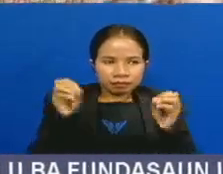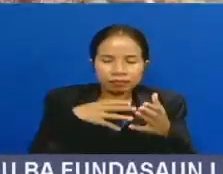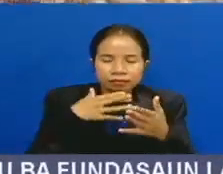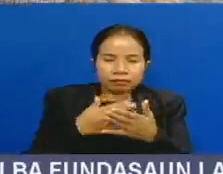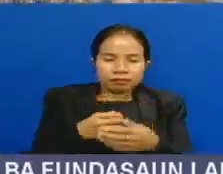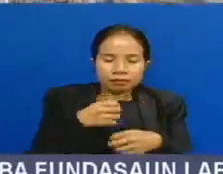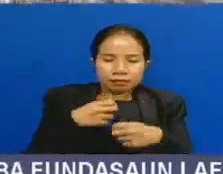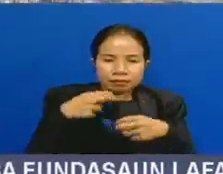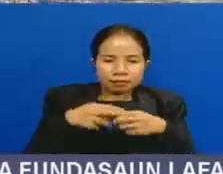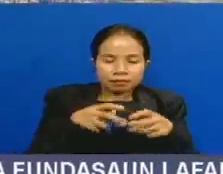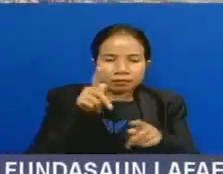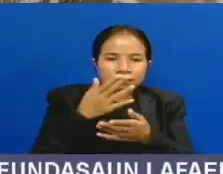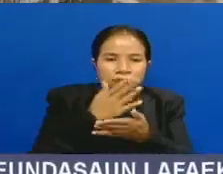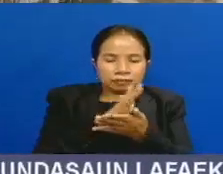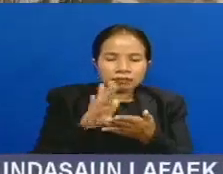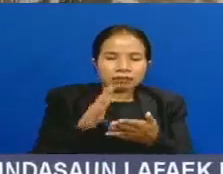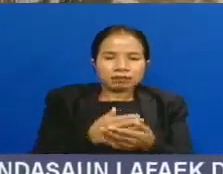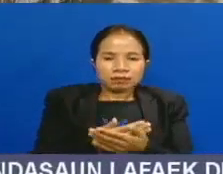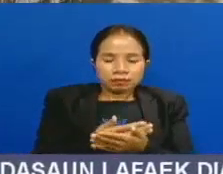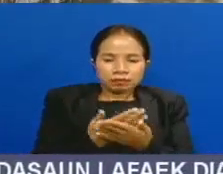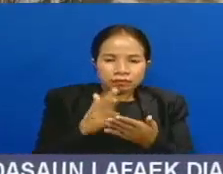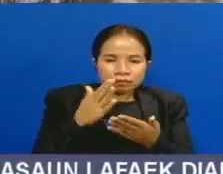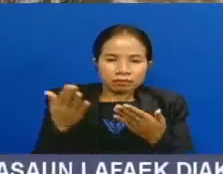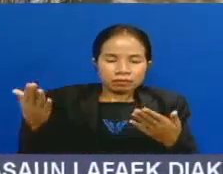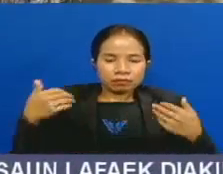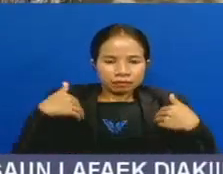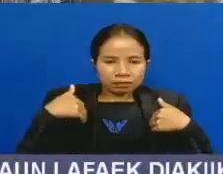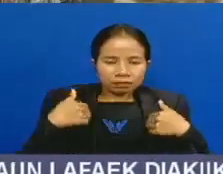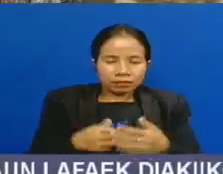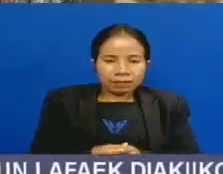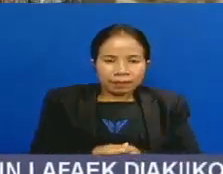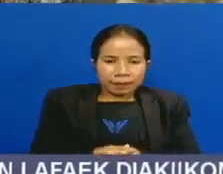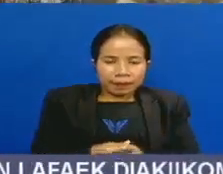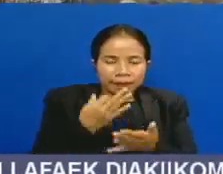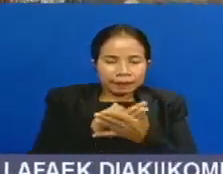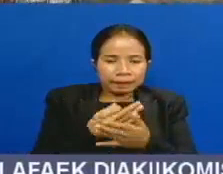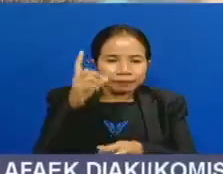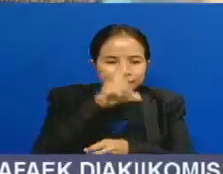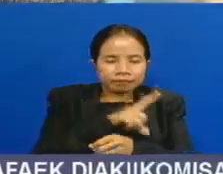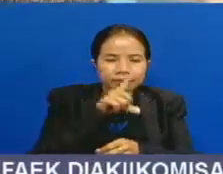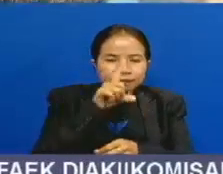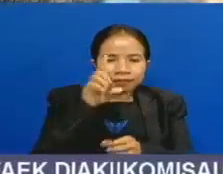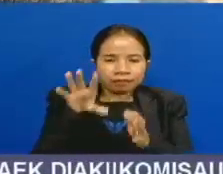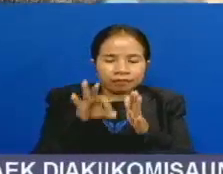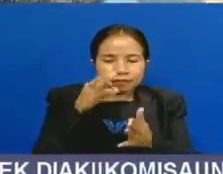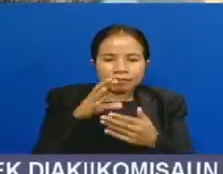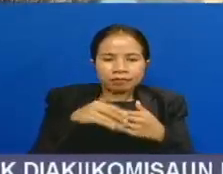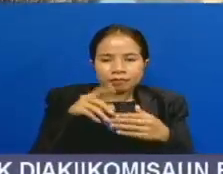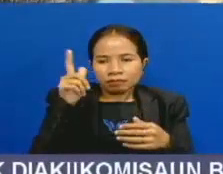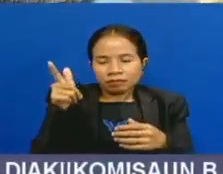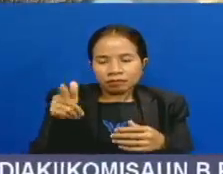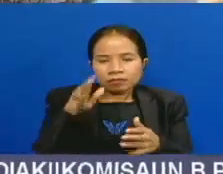favorável prejudica comprador sira atu sosa produto nebe iha tuirnia rendimento kada lorong hetang masimo dolar ruanulu